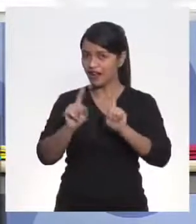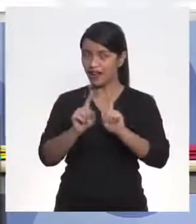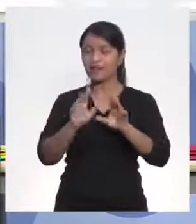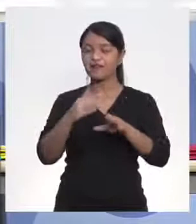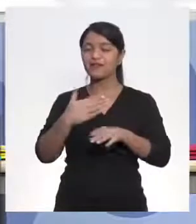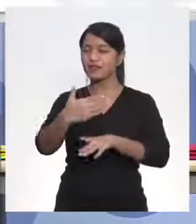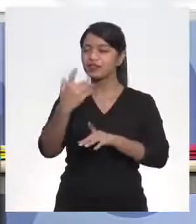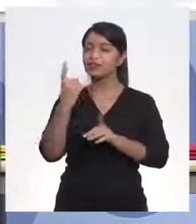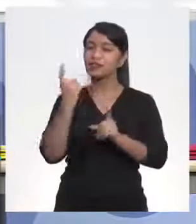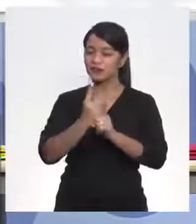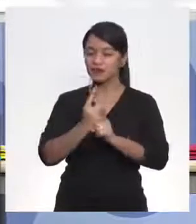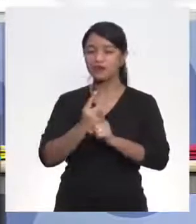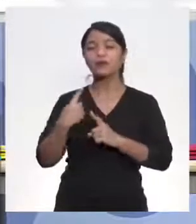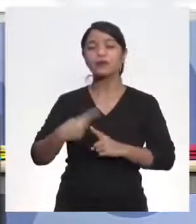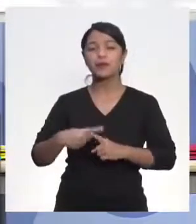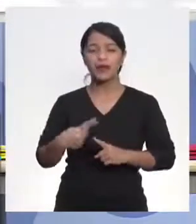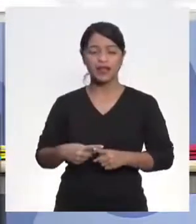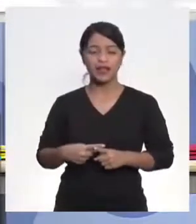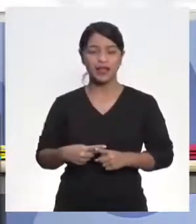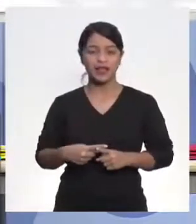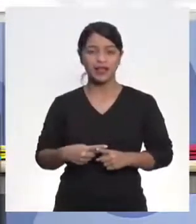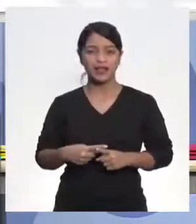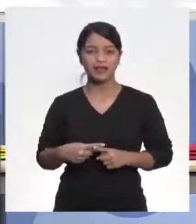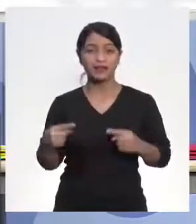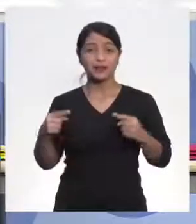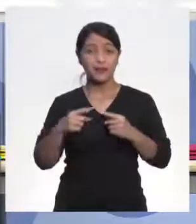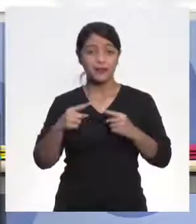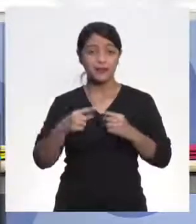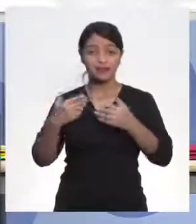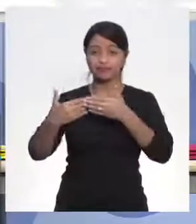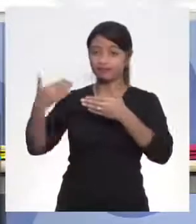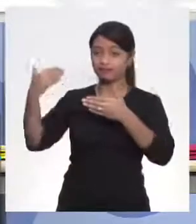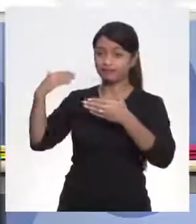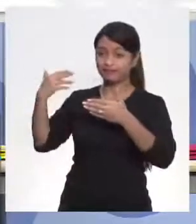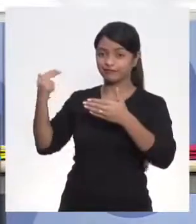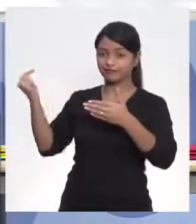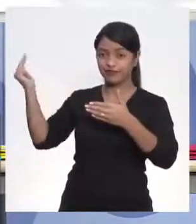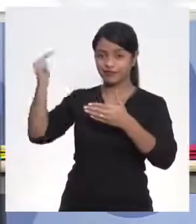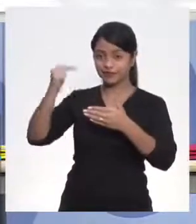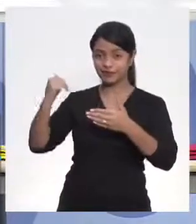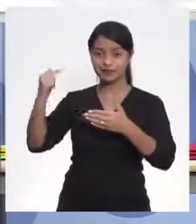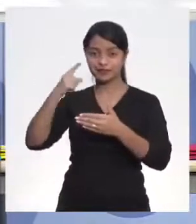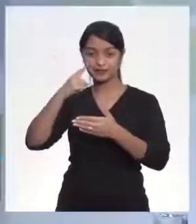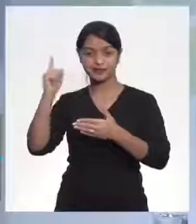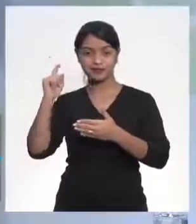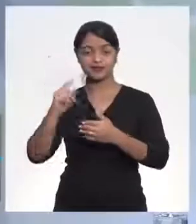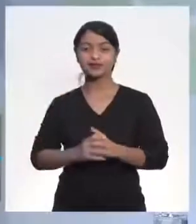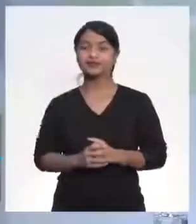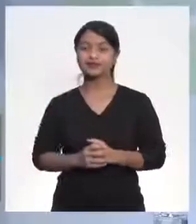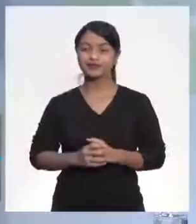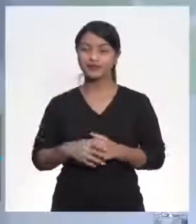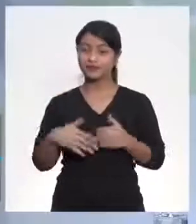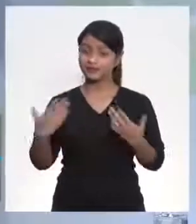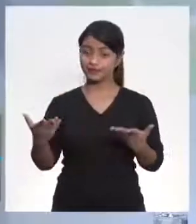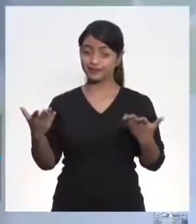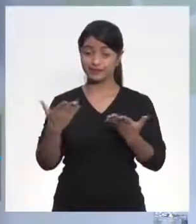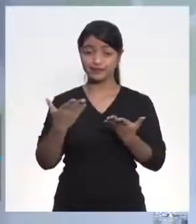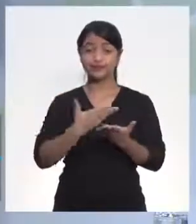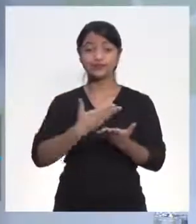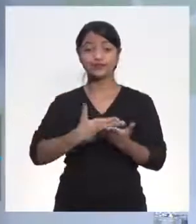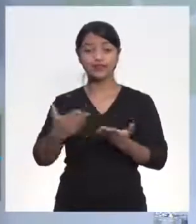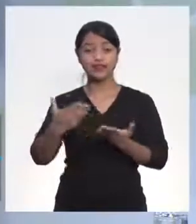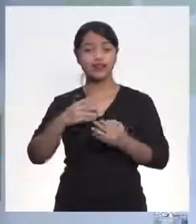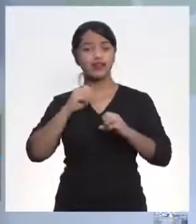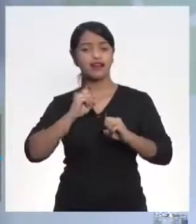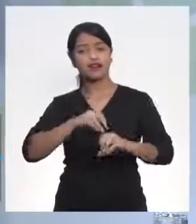é a resposta, porque tem a ver com uma coisinha que eles viram aqui atrás de mim, ó. Beleza. Então, o que nós gostaríamos de começar, principalmente nessa